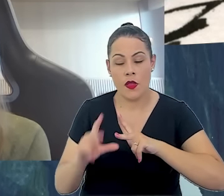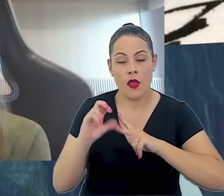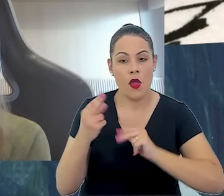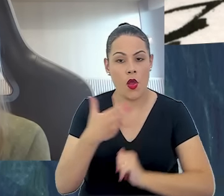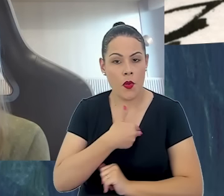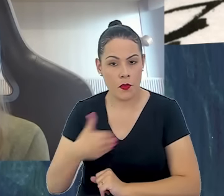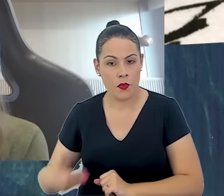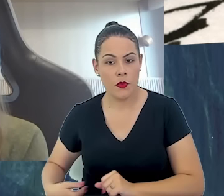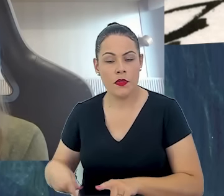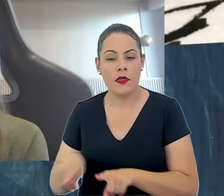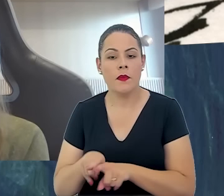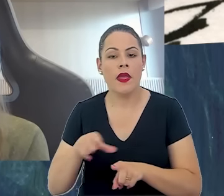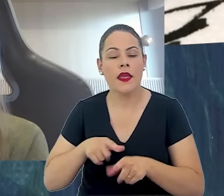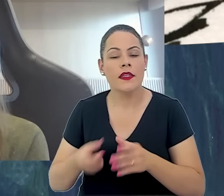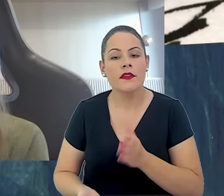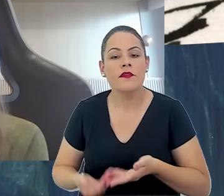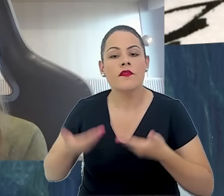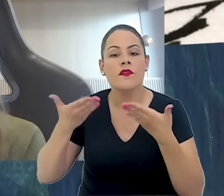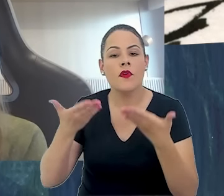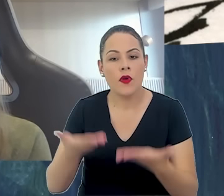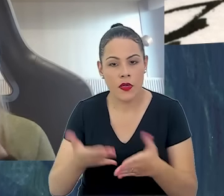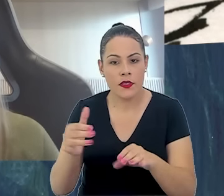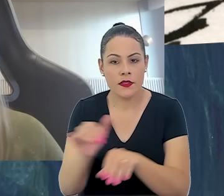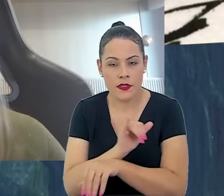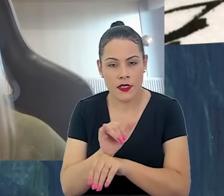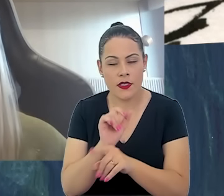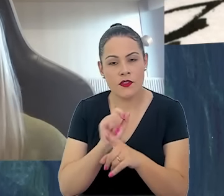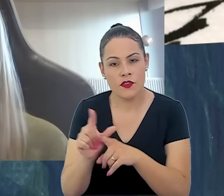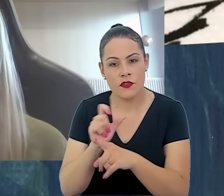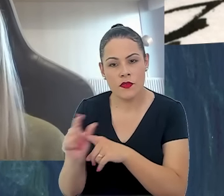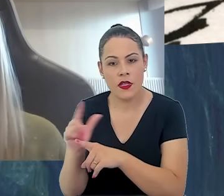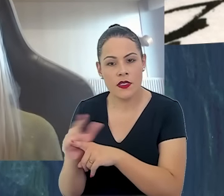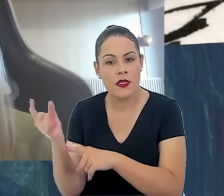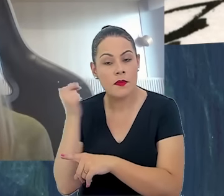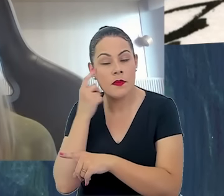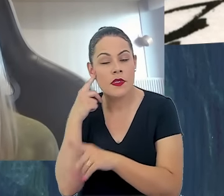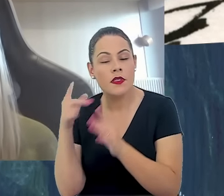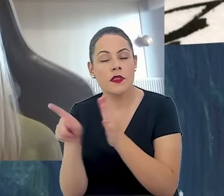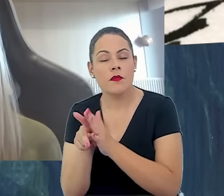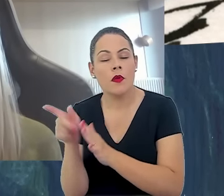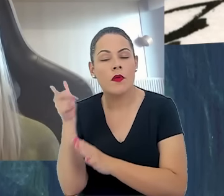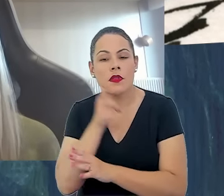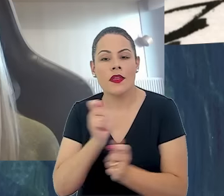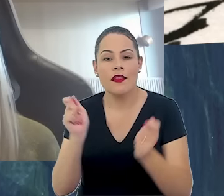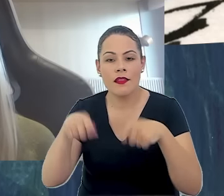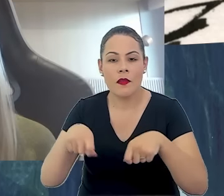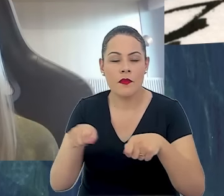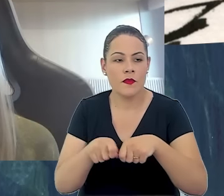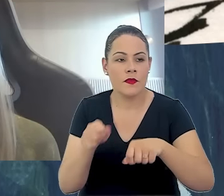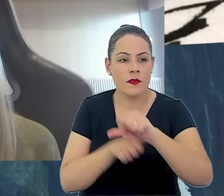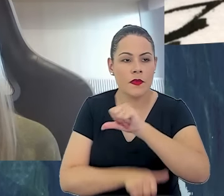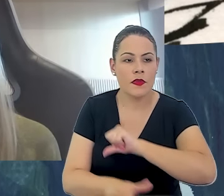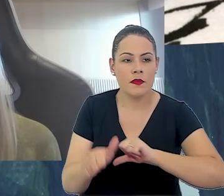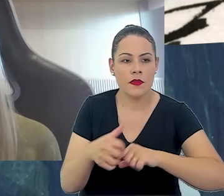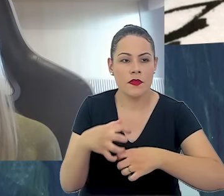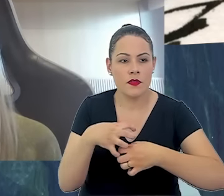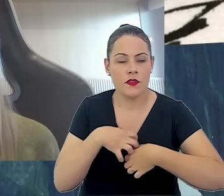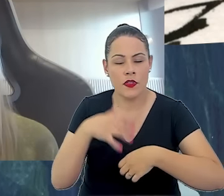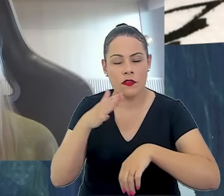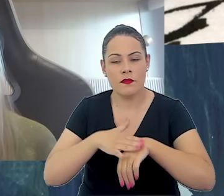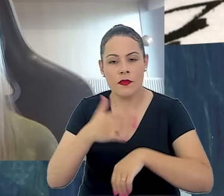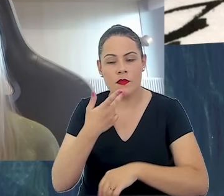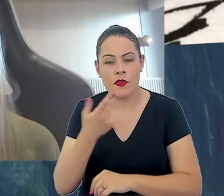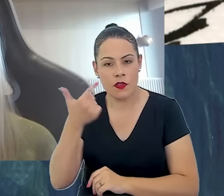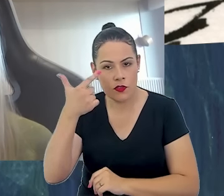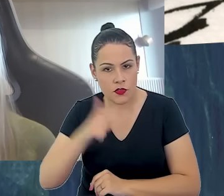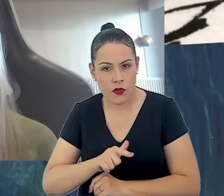e privadas é de fornecer um instrumento de financiamento para viabilizar essa transição. Mais uma